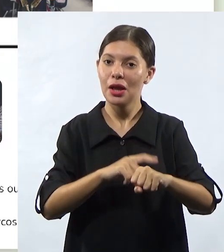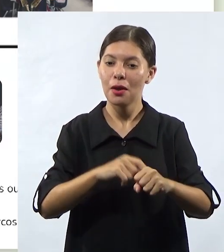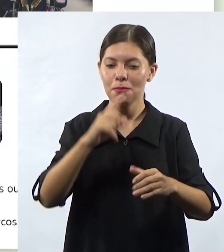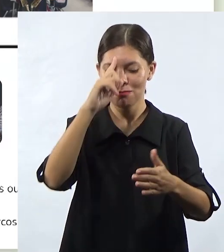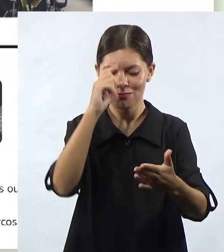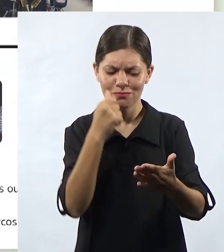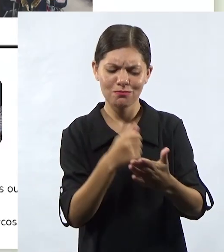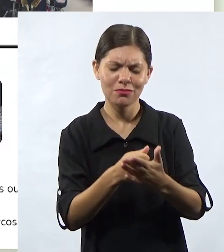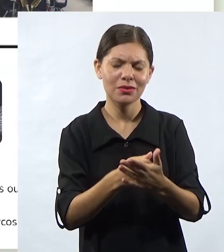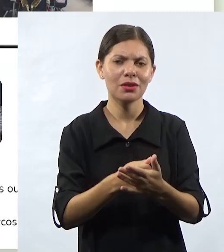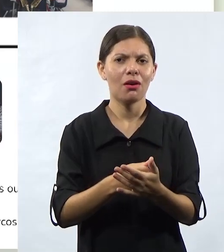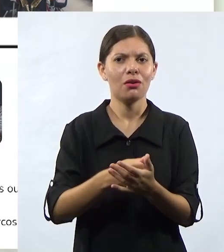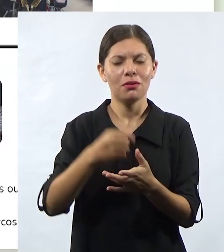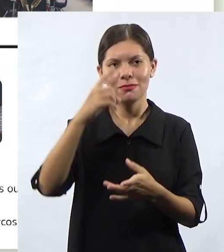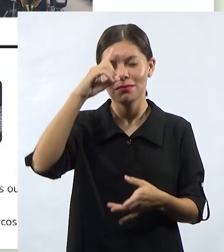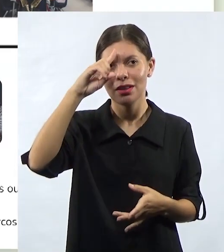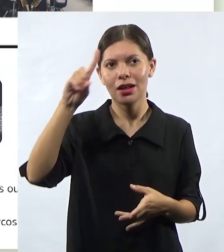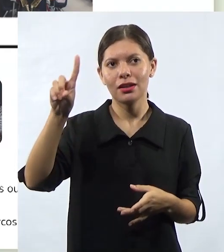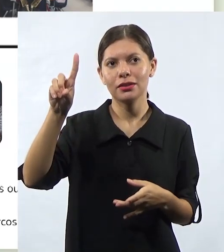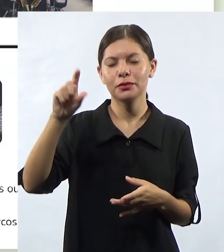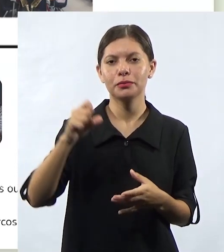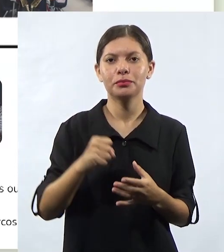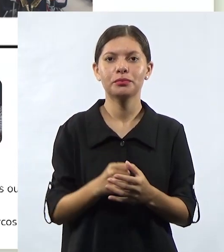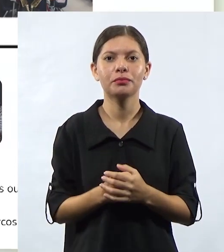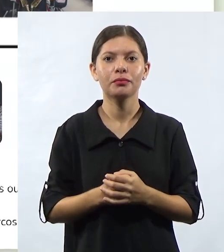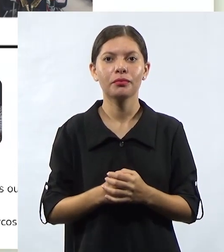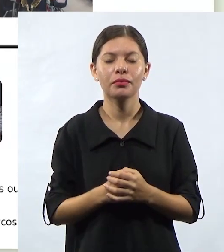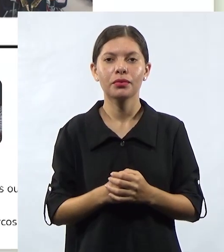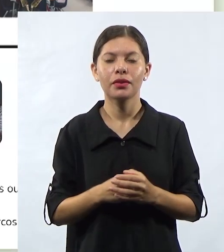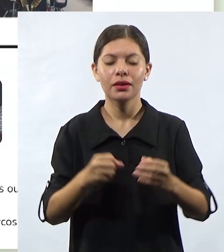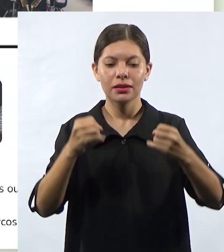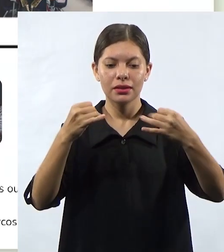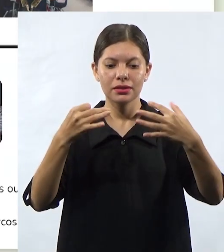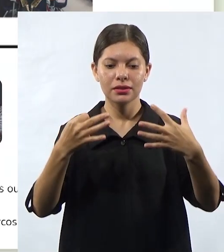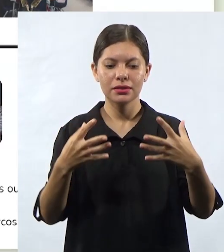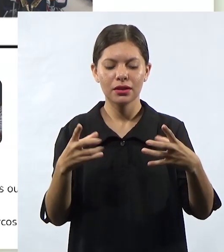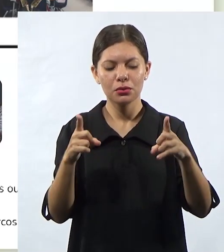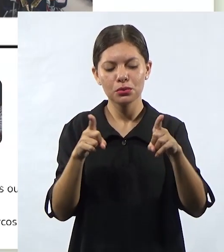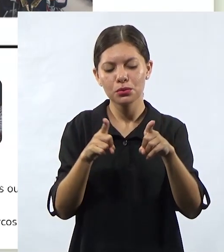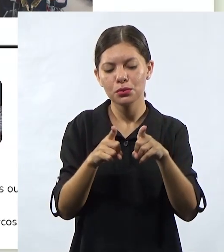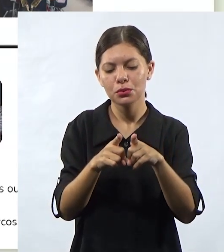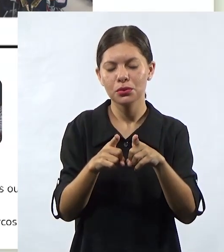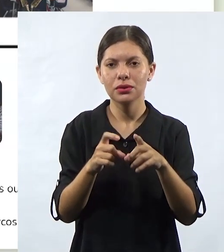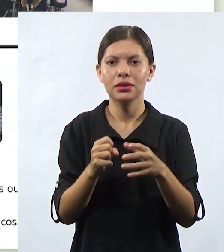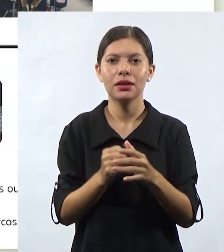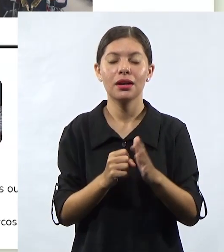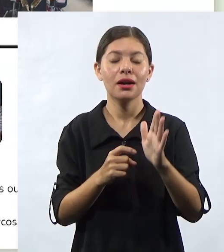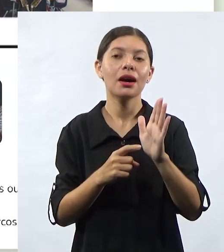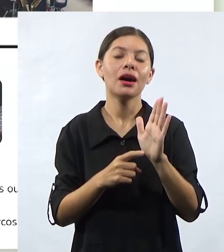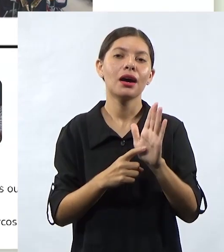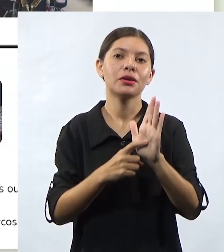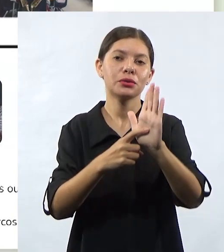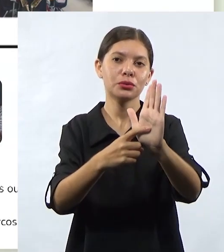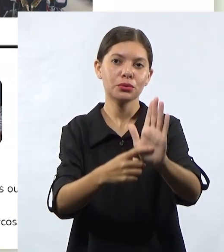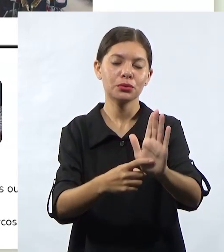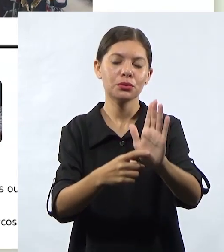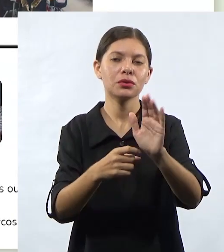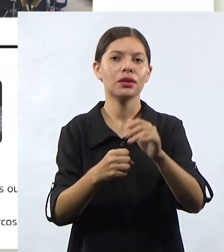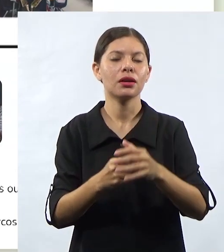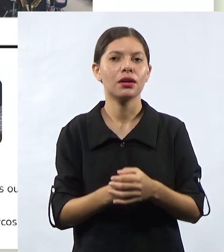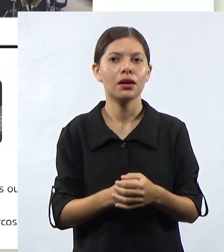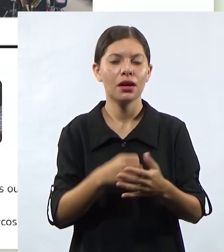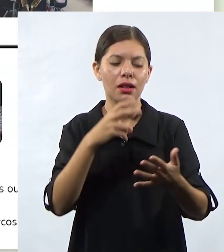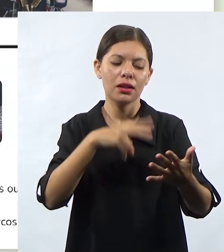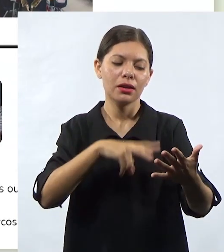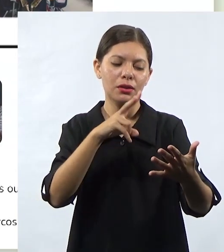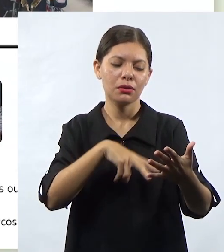tempo. Descrições, as descrições curtas, ó, eu tenho descrição aqui. A descrição ajuda o leitor a